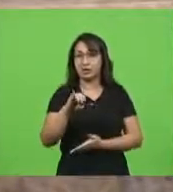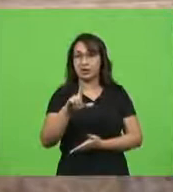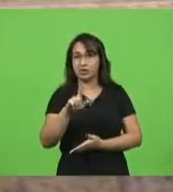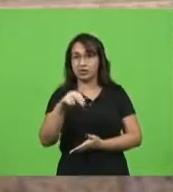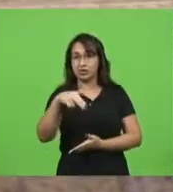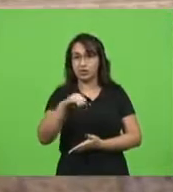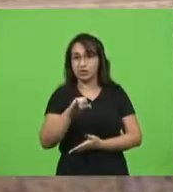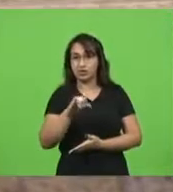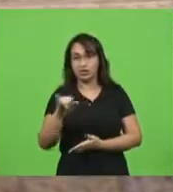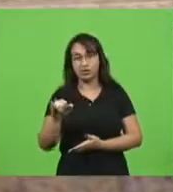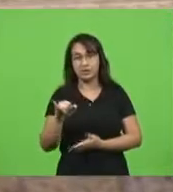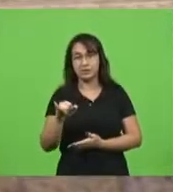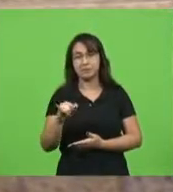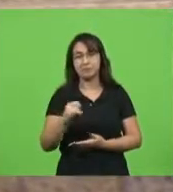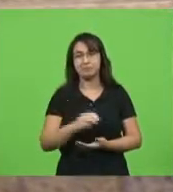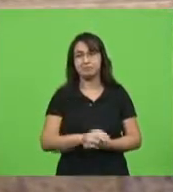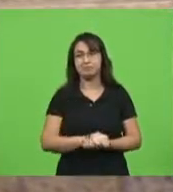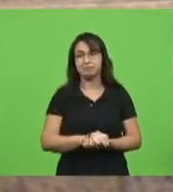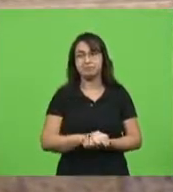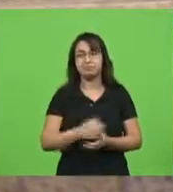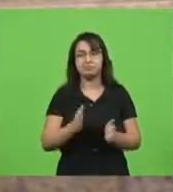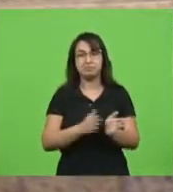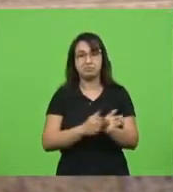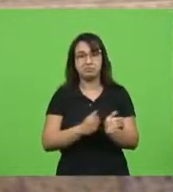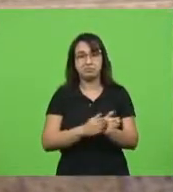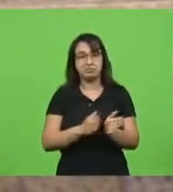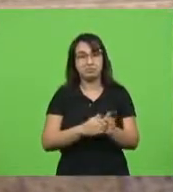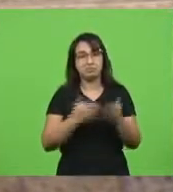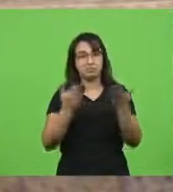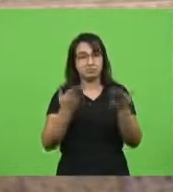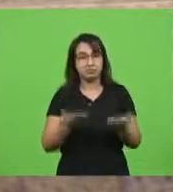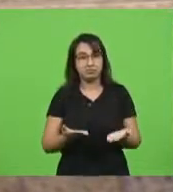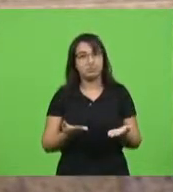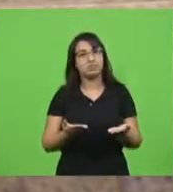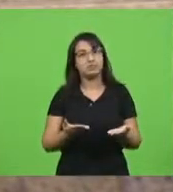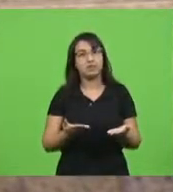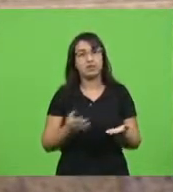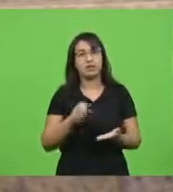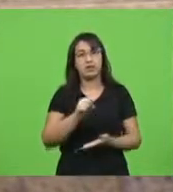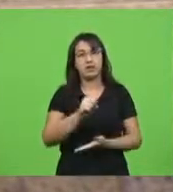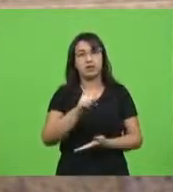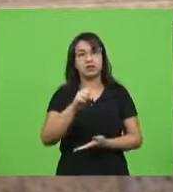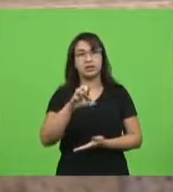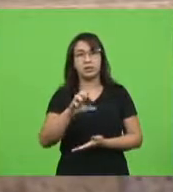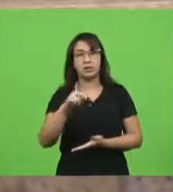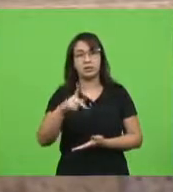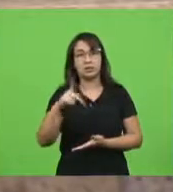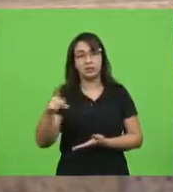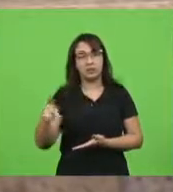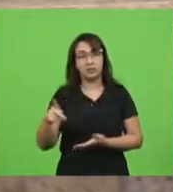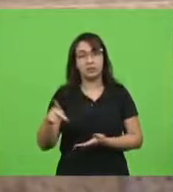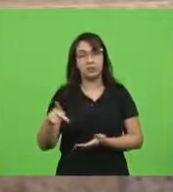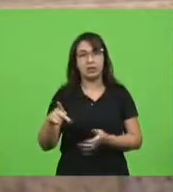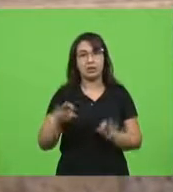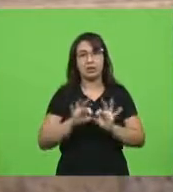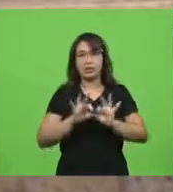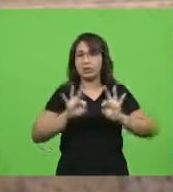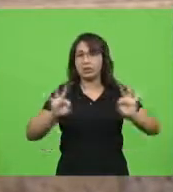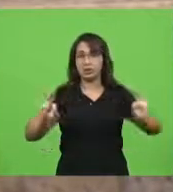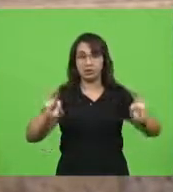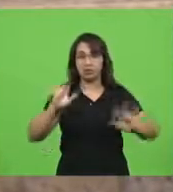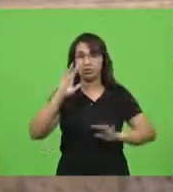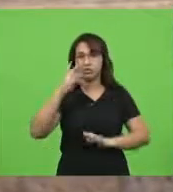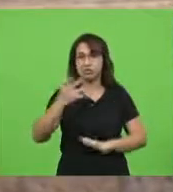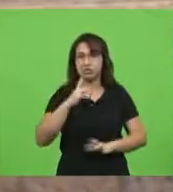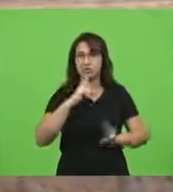quero parabenizar o Coronel Charles e toda a equipe da SSP pelos excelentes resultados apresentados na redução de criminalidade e na